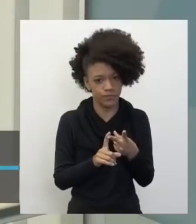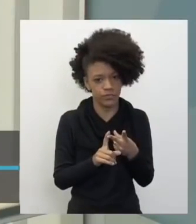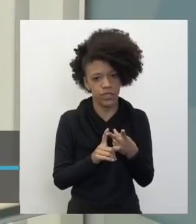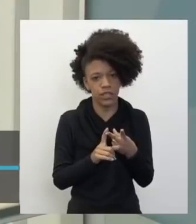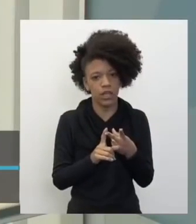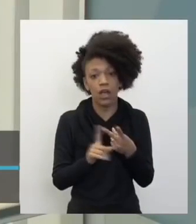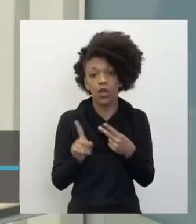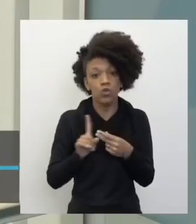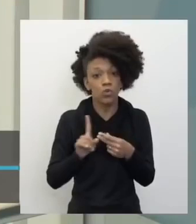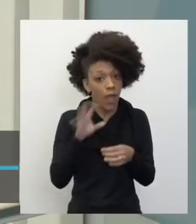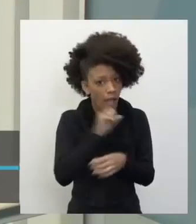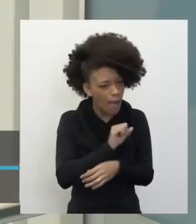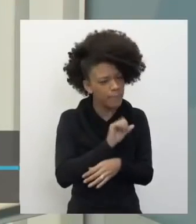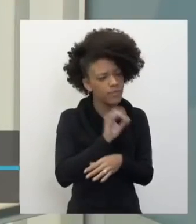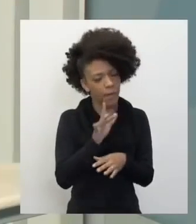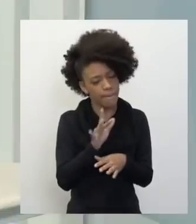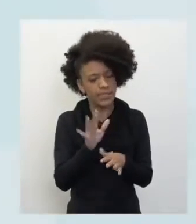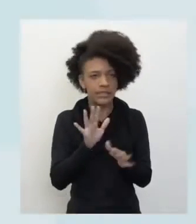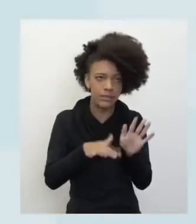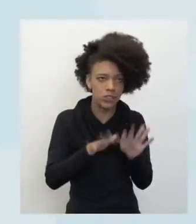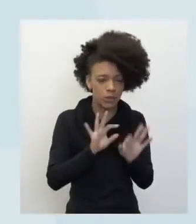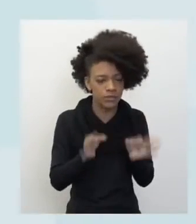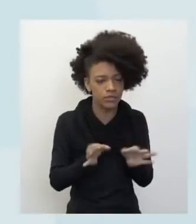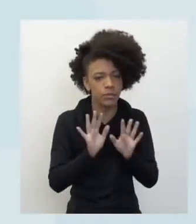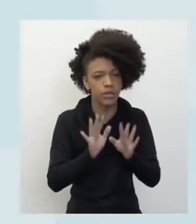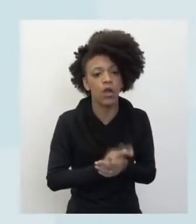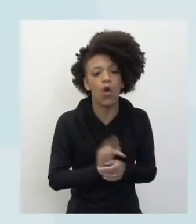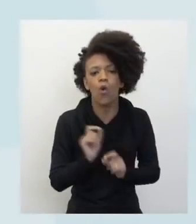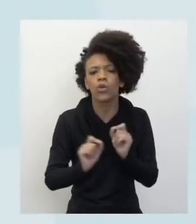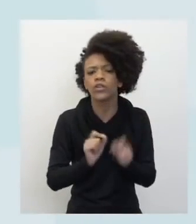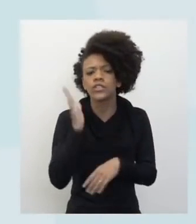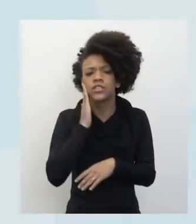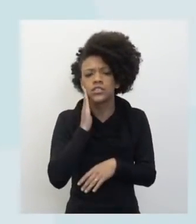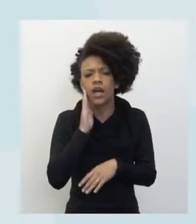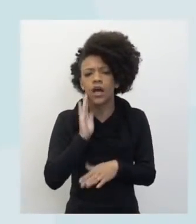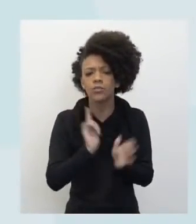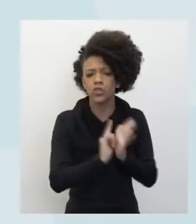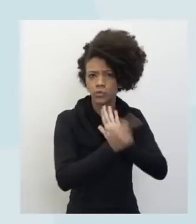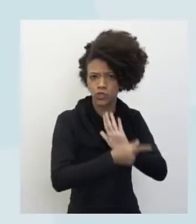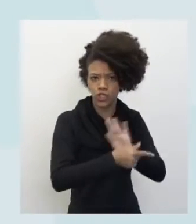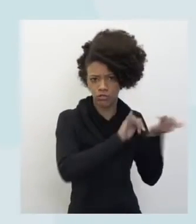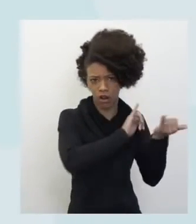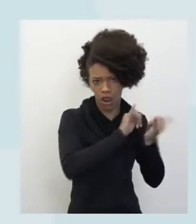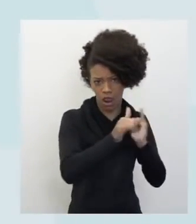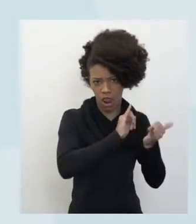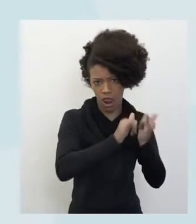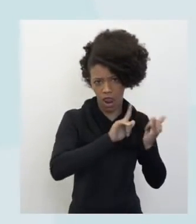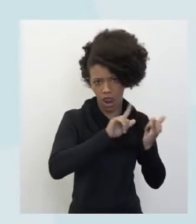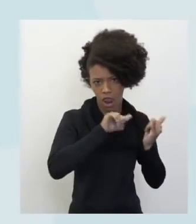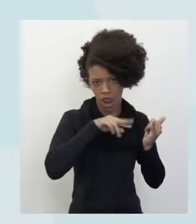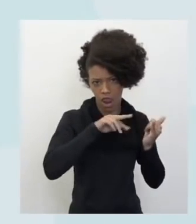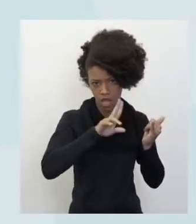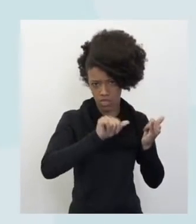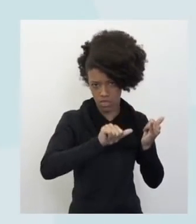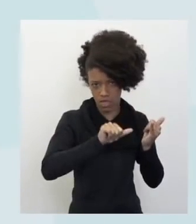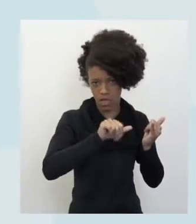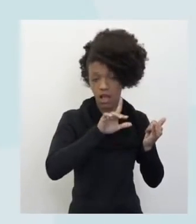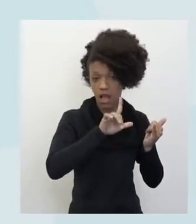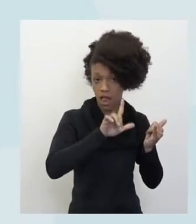Conta-nos brevemente, mas é bem brevemente, tá? Então a primeira, o que você sabe sobre o gênero lenda? O que você sabe sobre o gênero